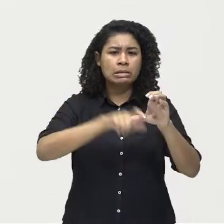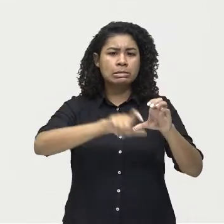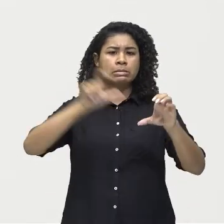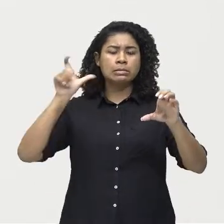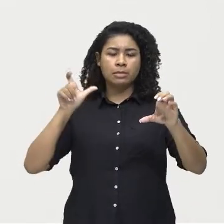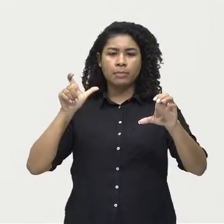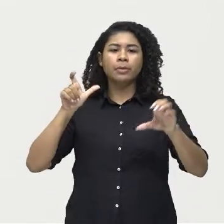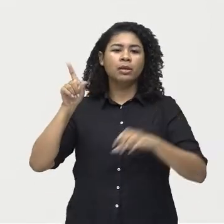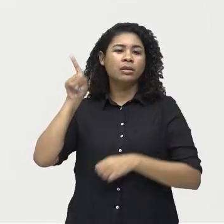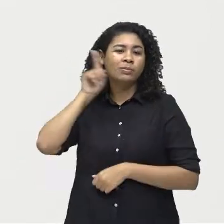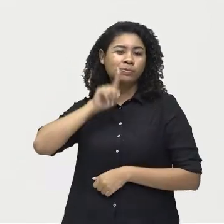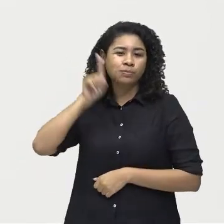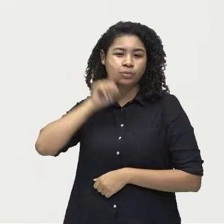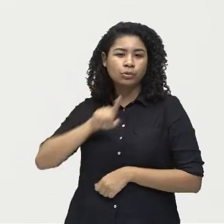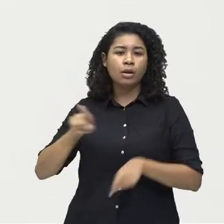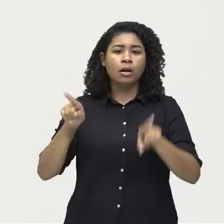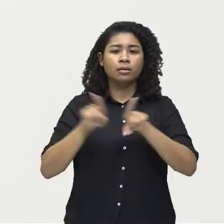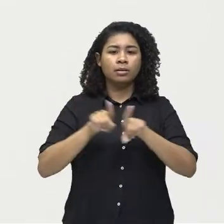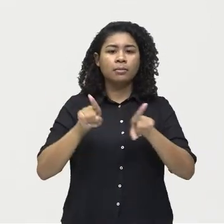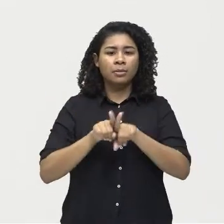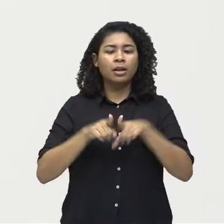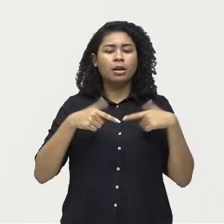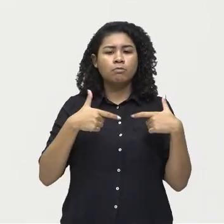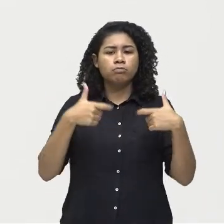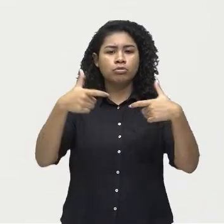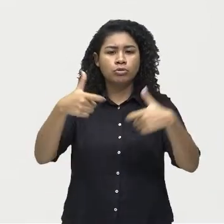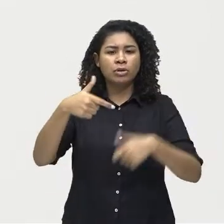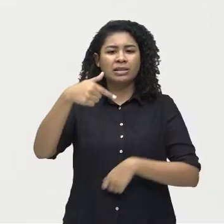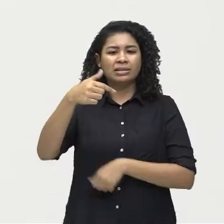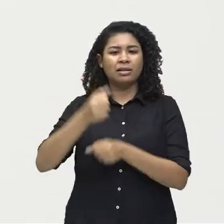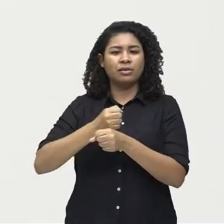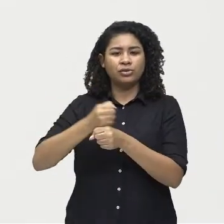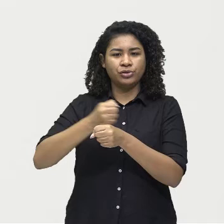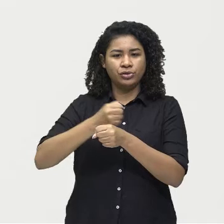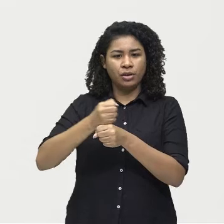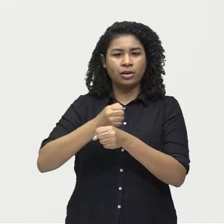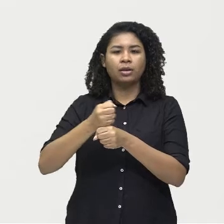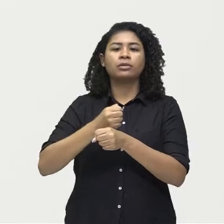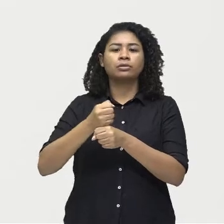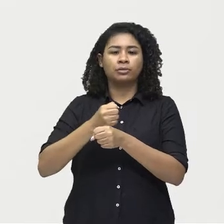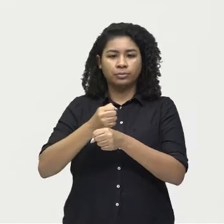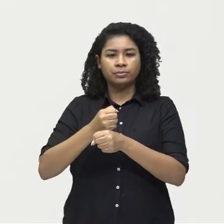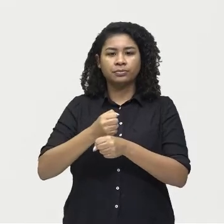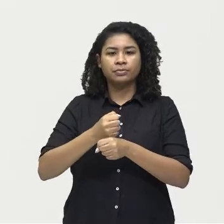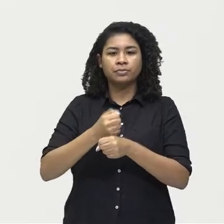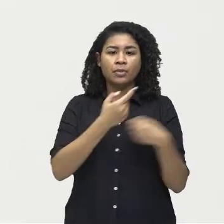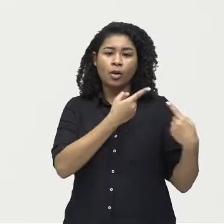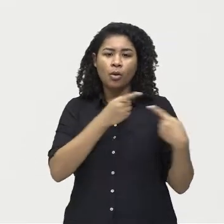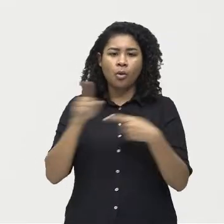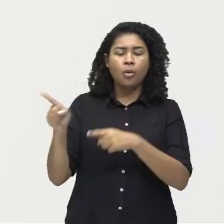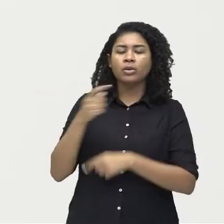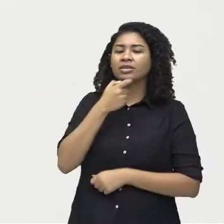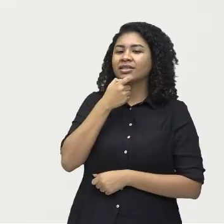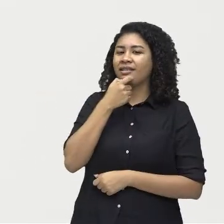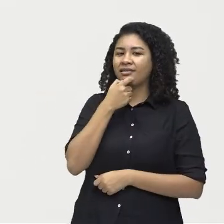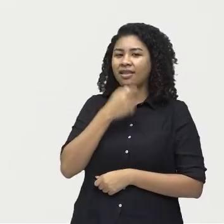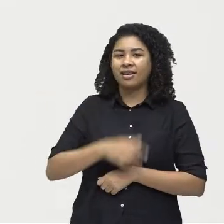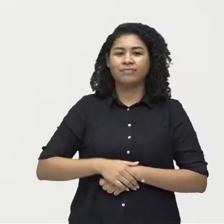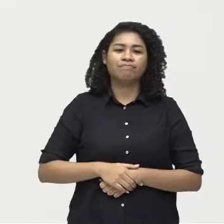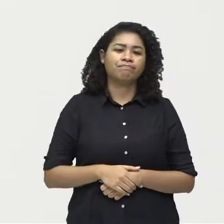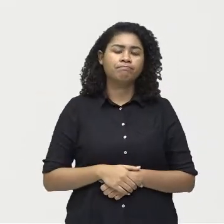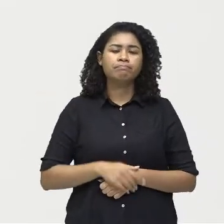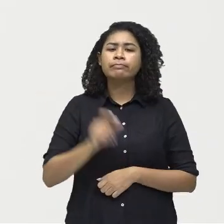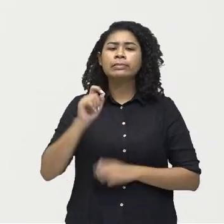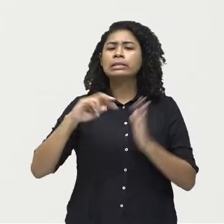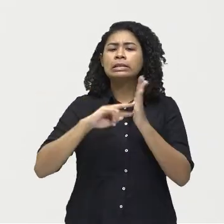contra a Inglaterra. Ou seja, vamos pautar em miúdos aqui o que o professor quis dizer. A França gastava mais do